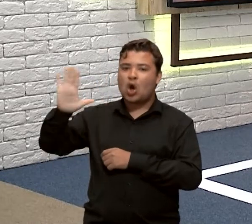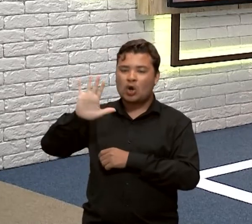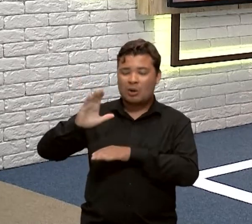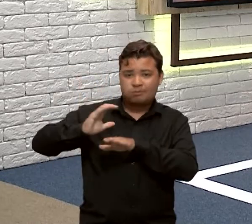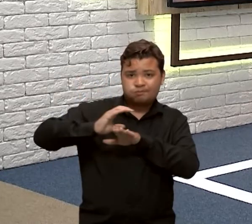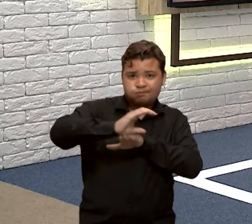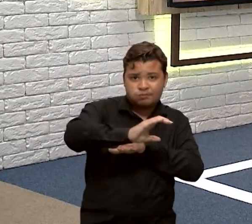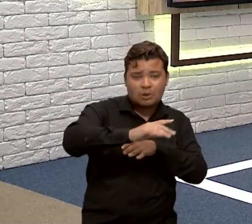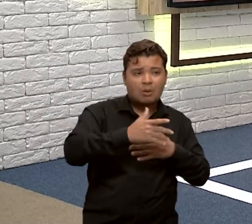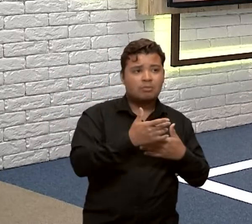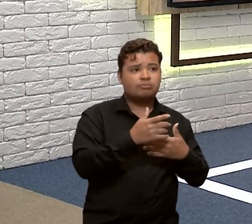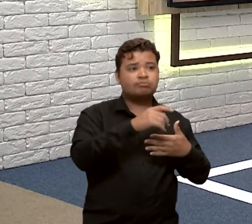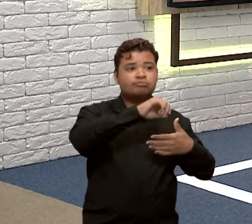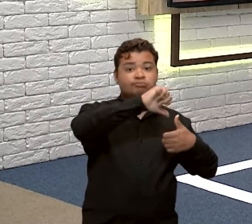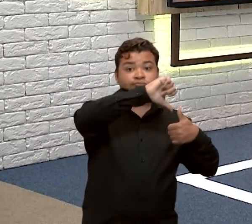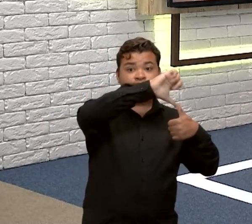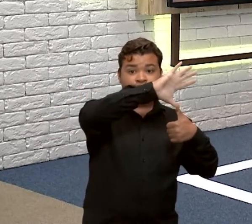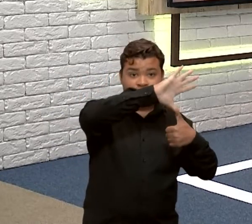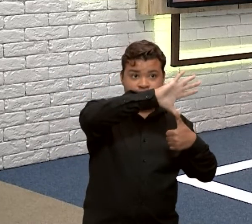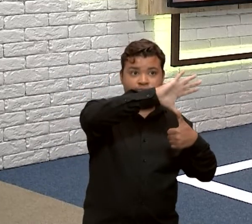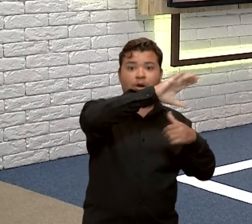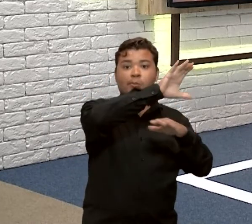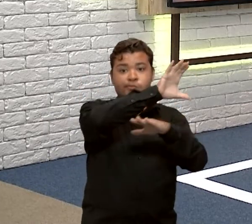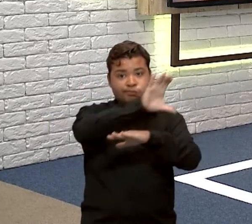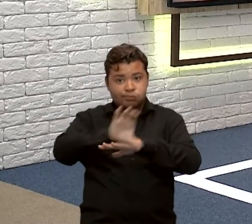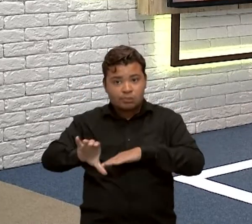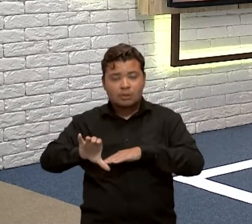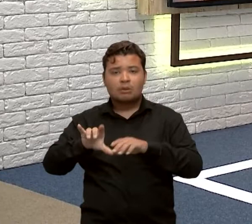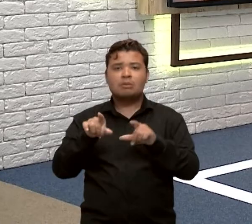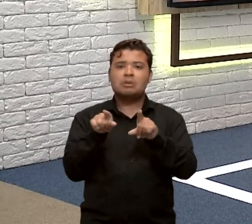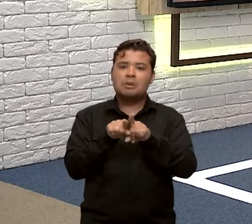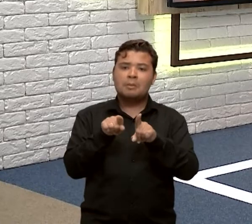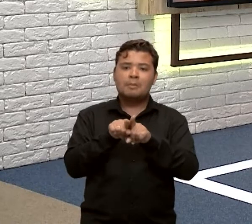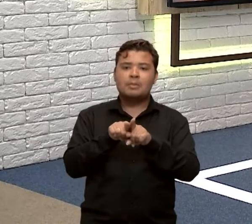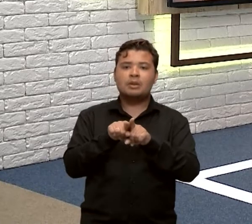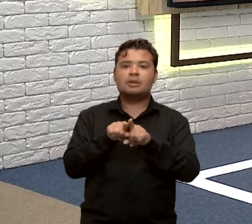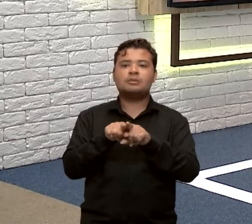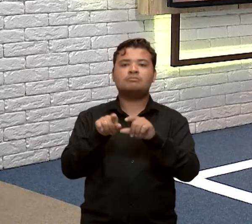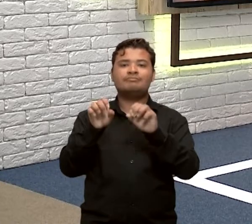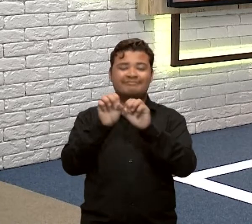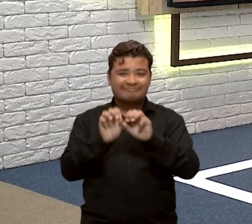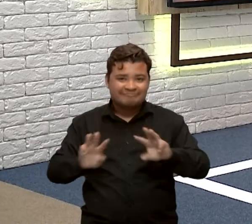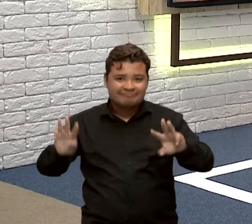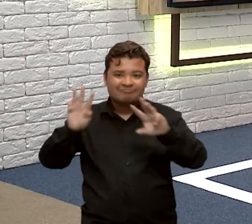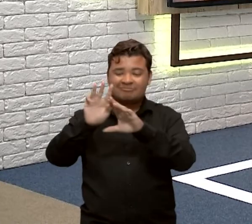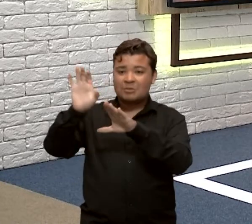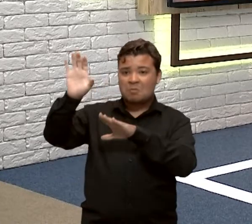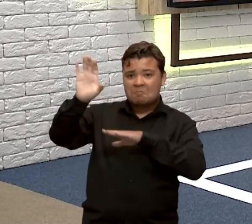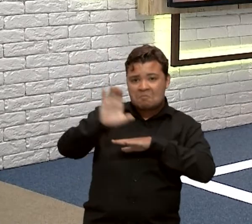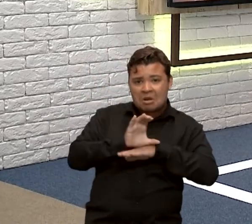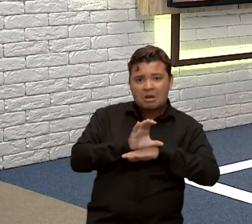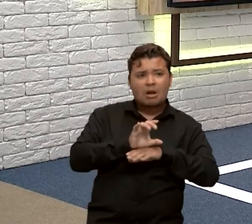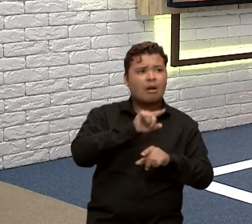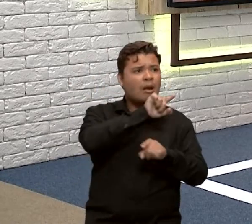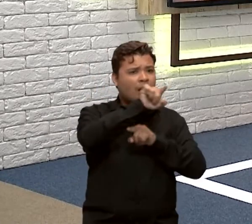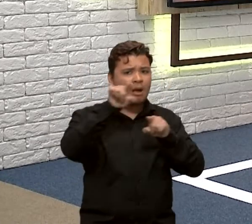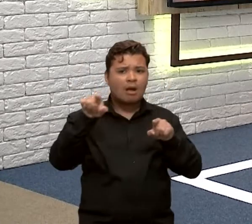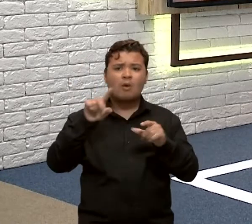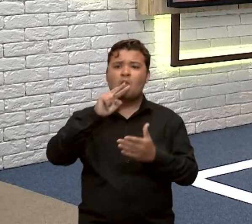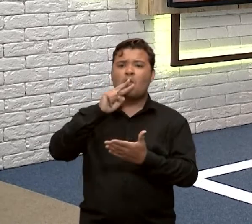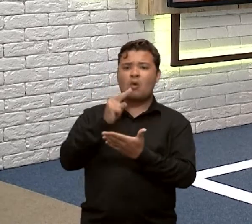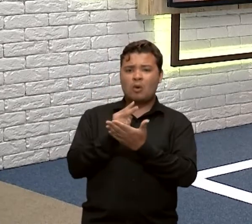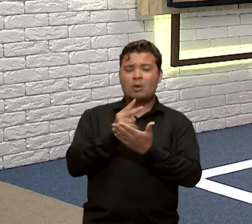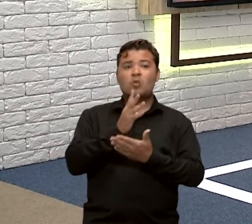Norte, recursos internacionais das Nações Unidas, e eles também poderem conhecer a nossa realidade e